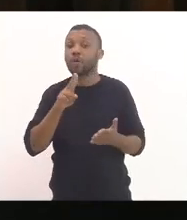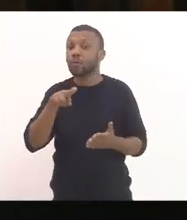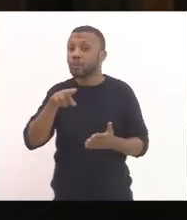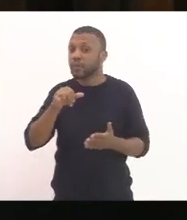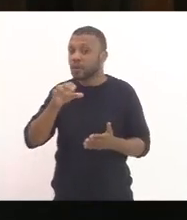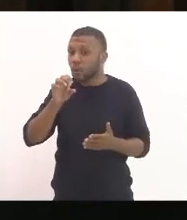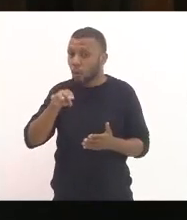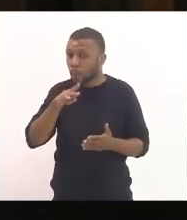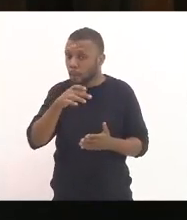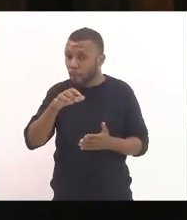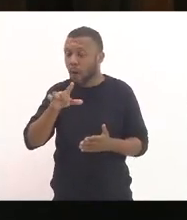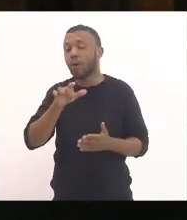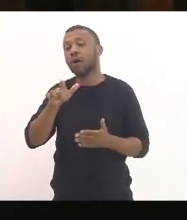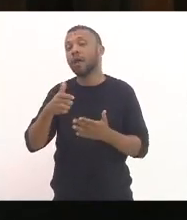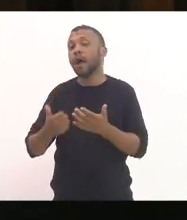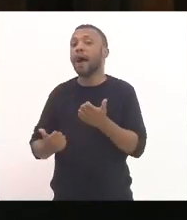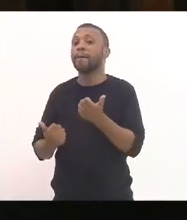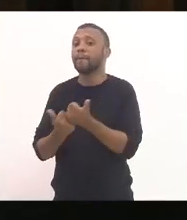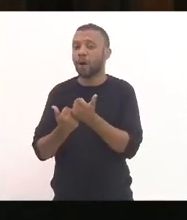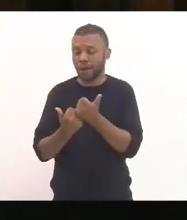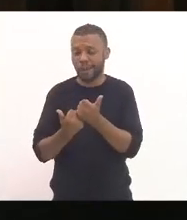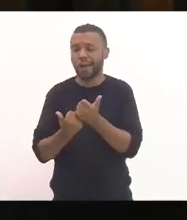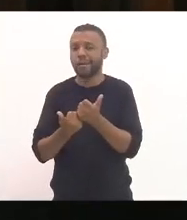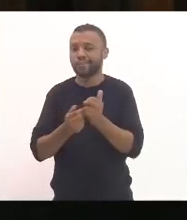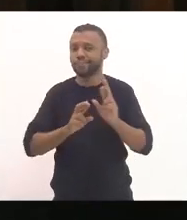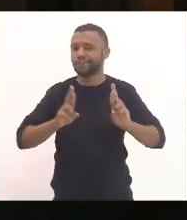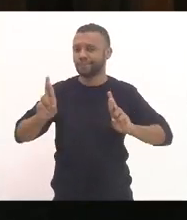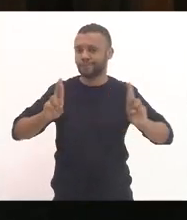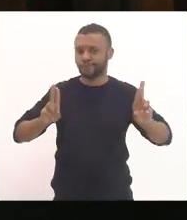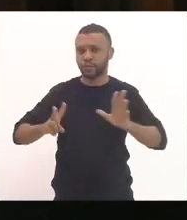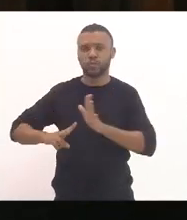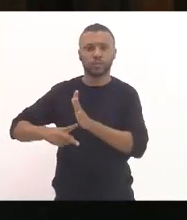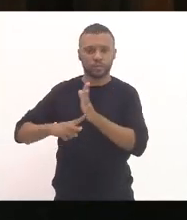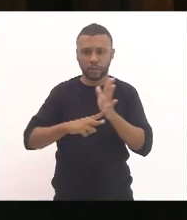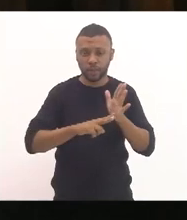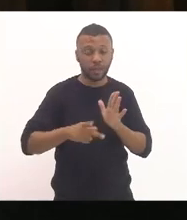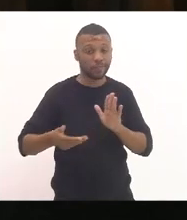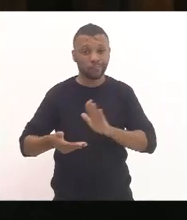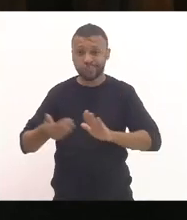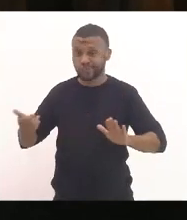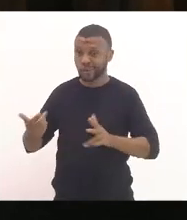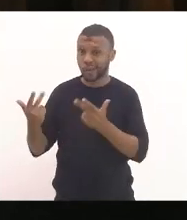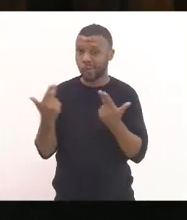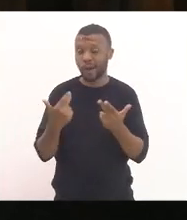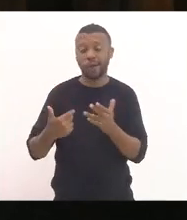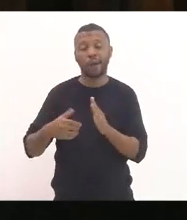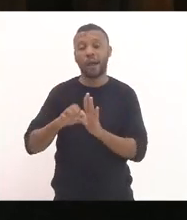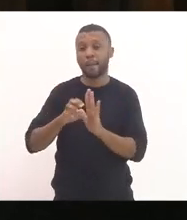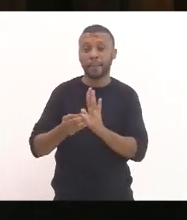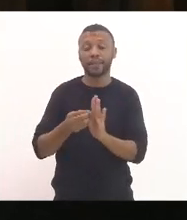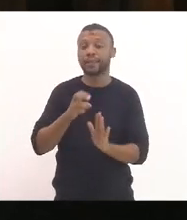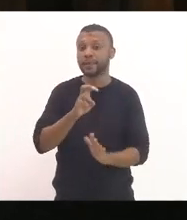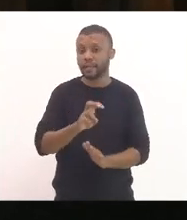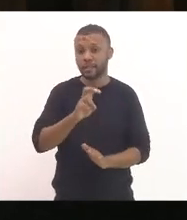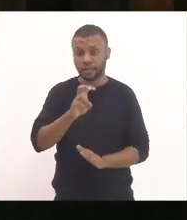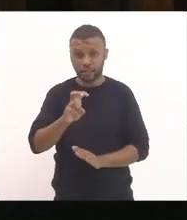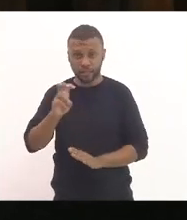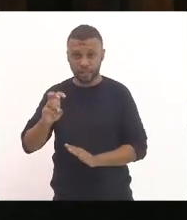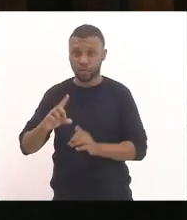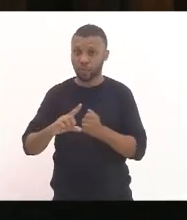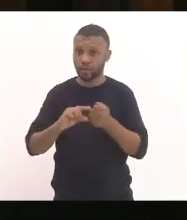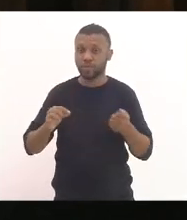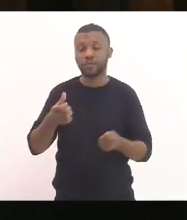faz coro com os demais amigos supressão Total Como diz a emenda 555 do